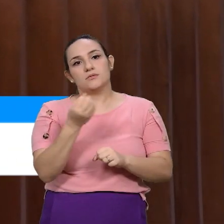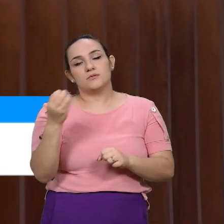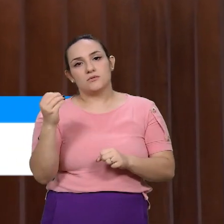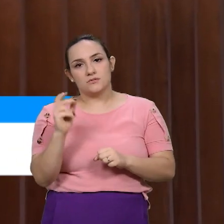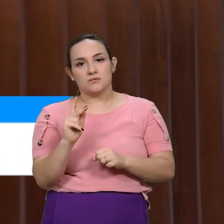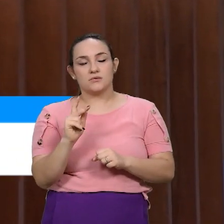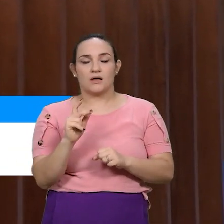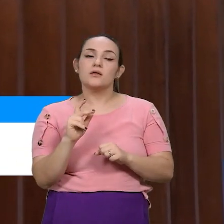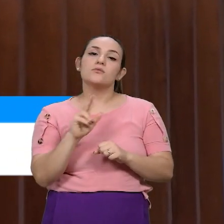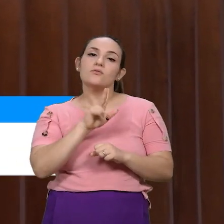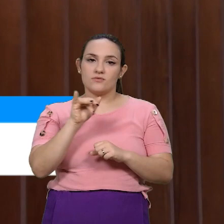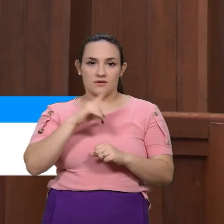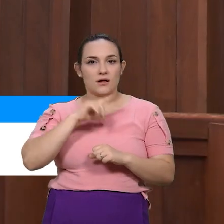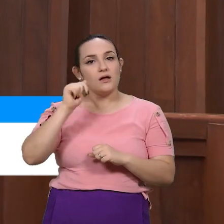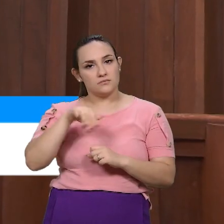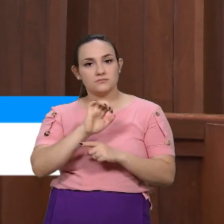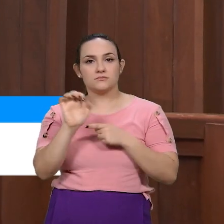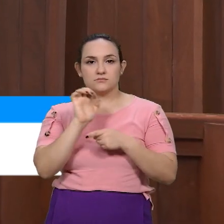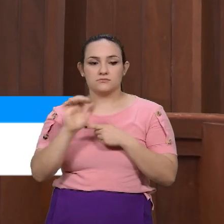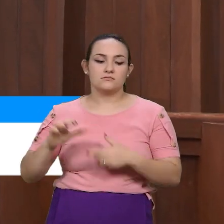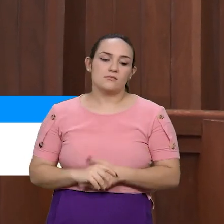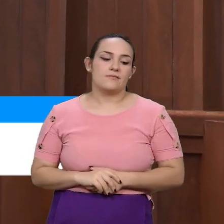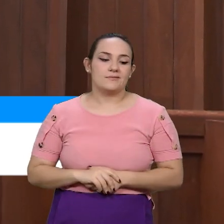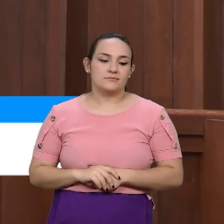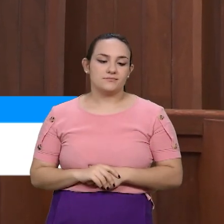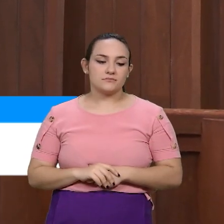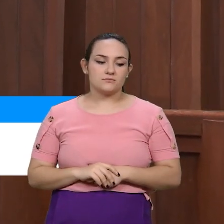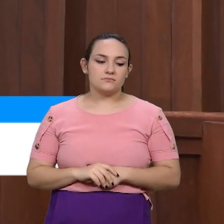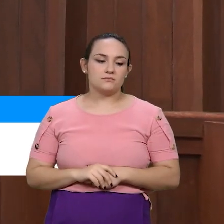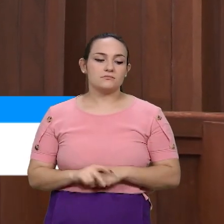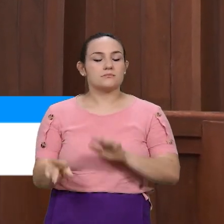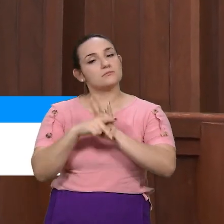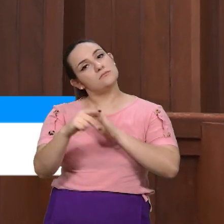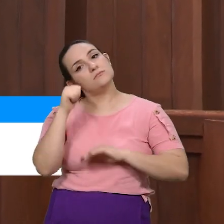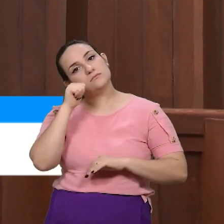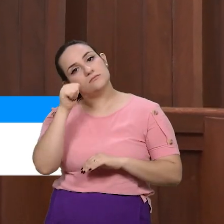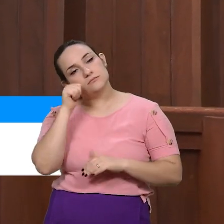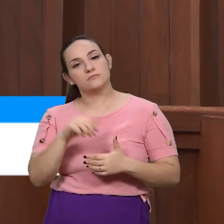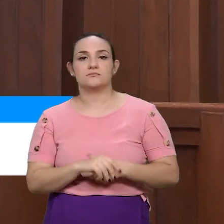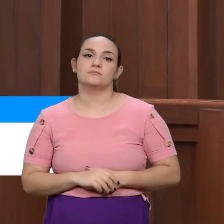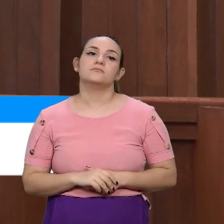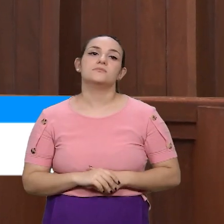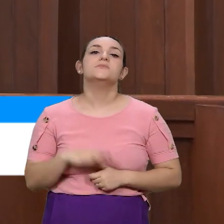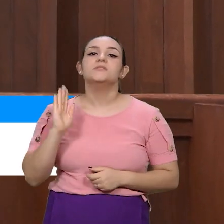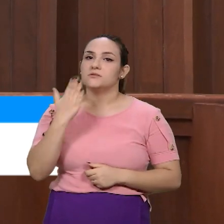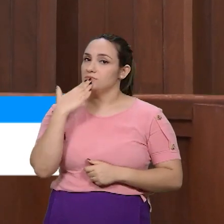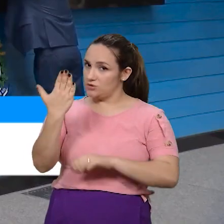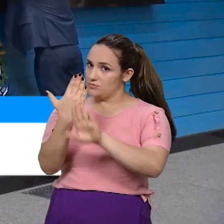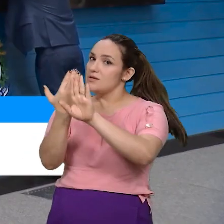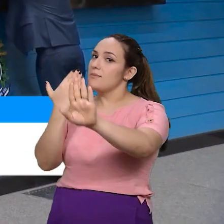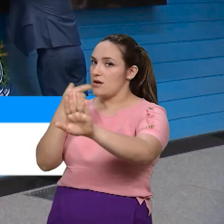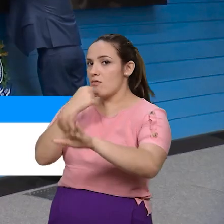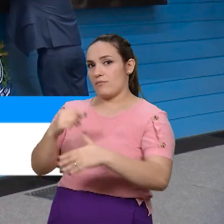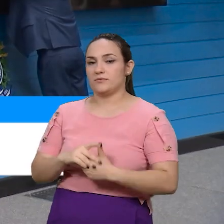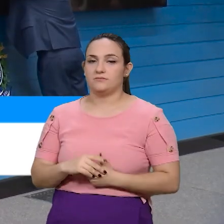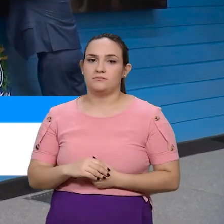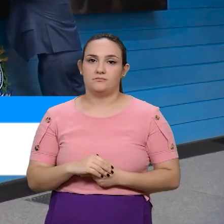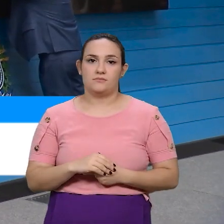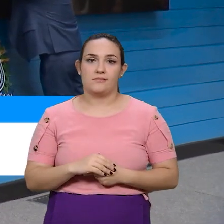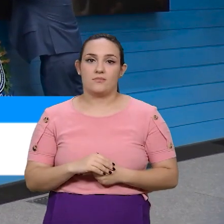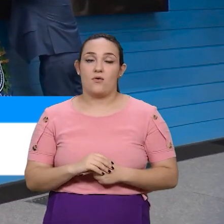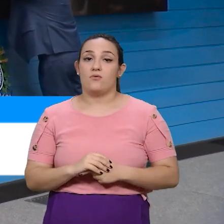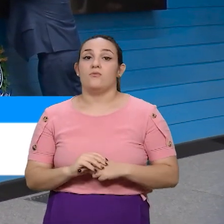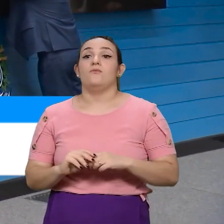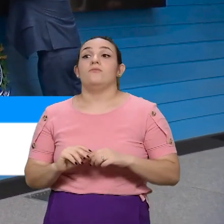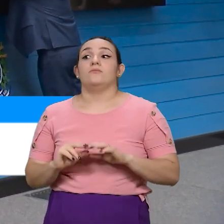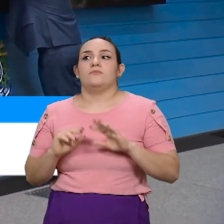vai ser implantado no estado para as mulheres com medidas protetivas. Que quem vai definir, quem